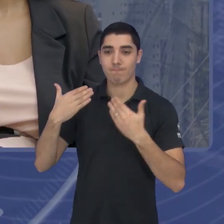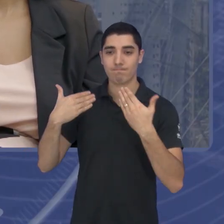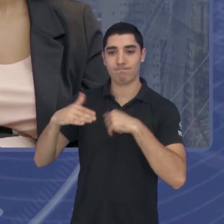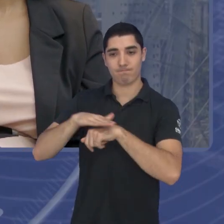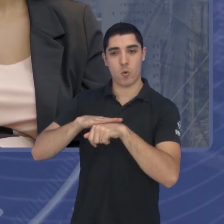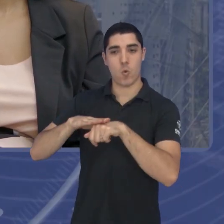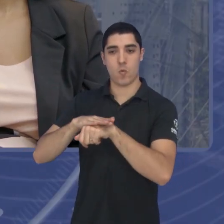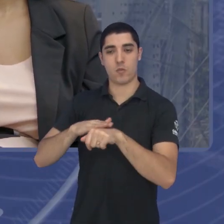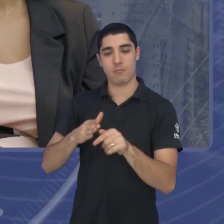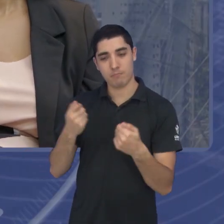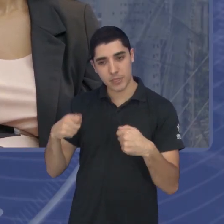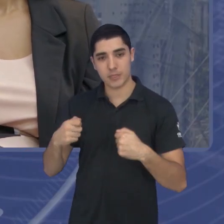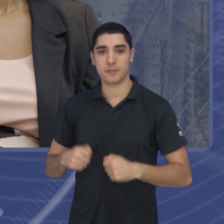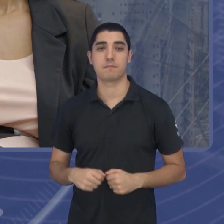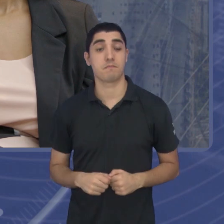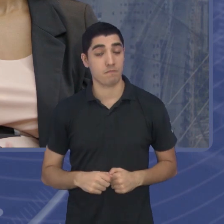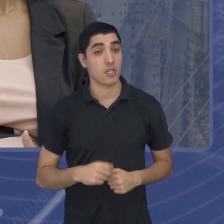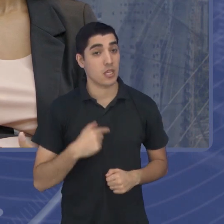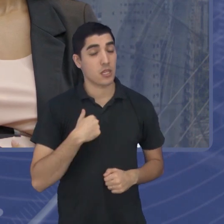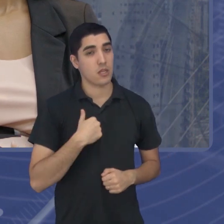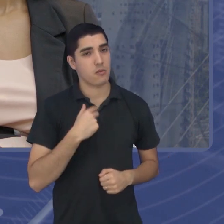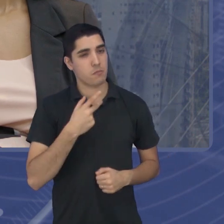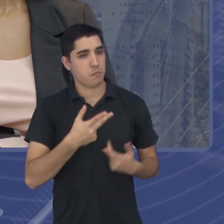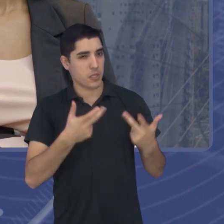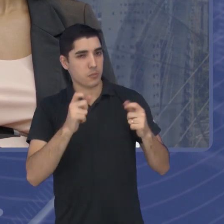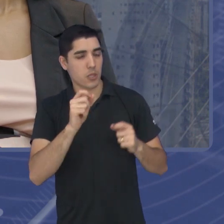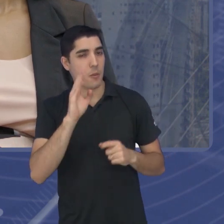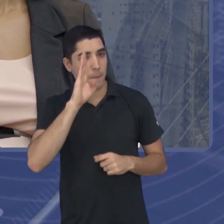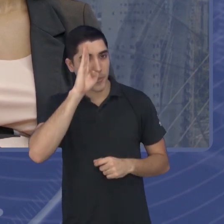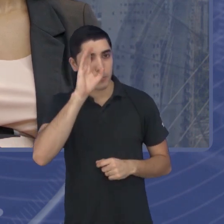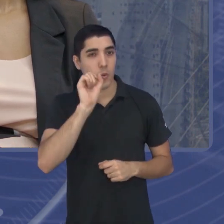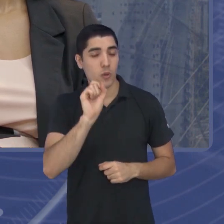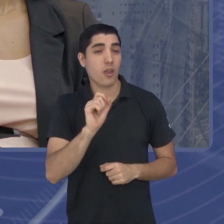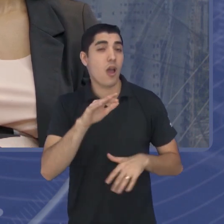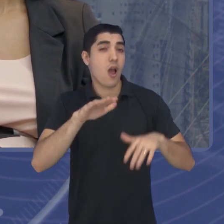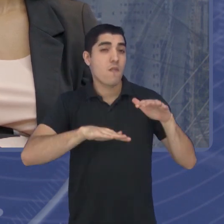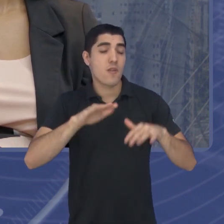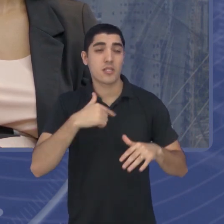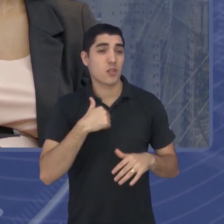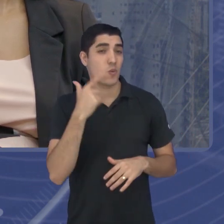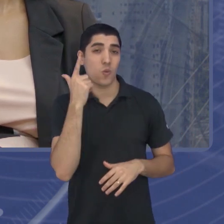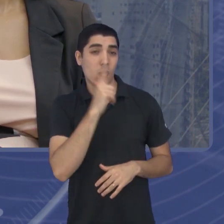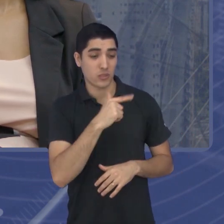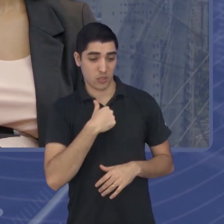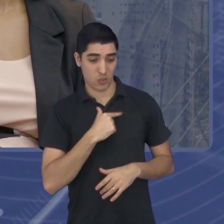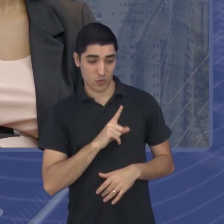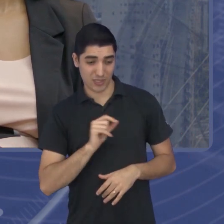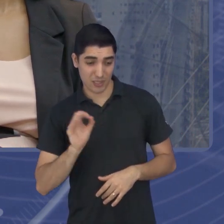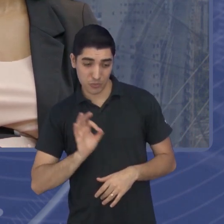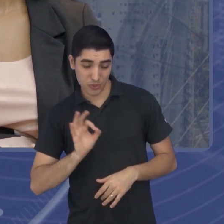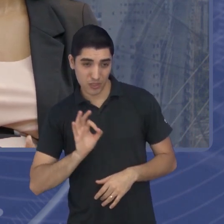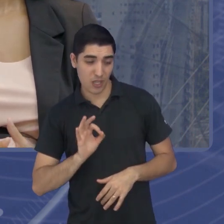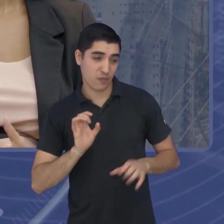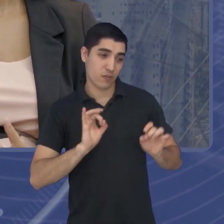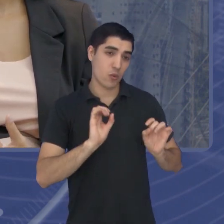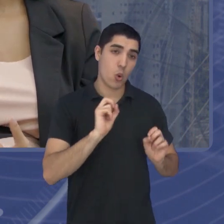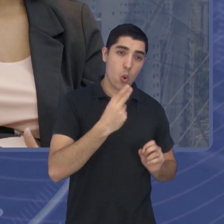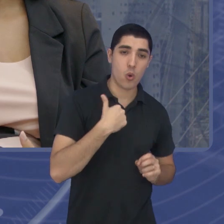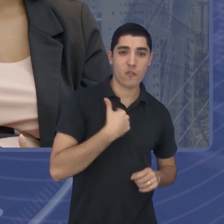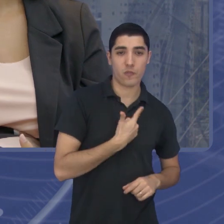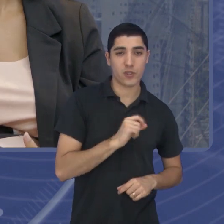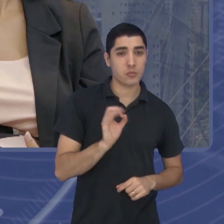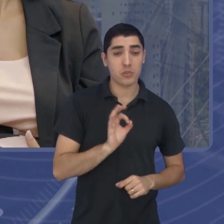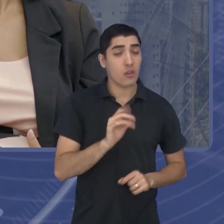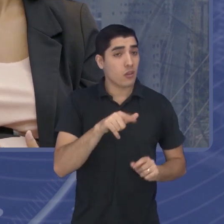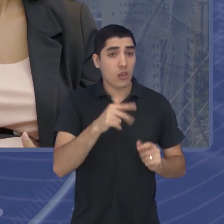que fica o ponto central, né, Lívia, é a questão, você falou, né, às vezes eu não consigo dar 100%, só 20%. Vamos normalizar isso, Sim.